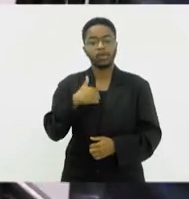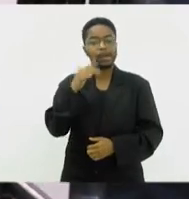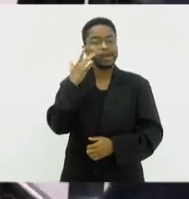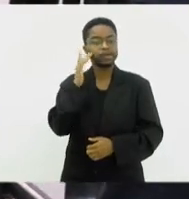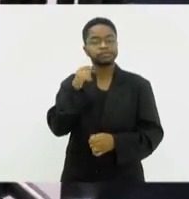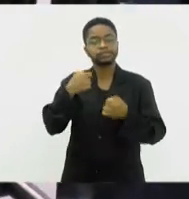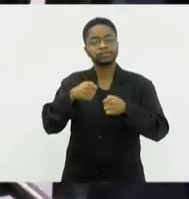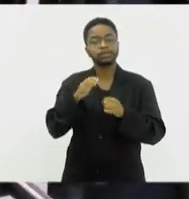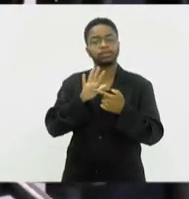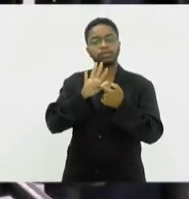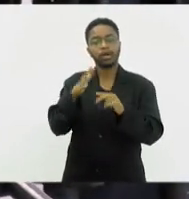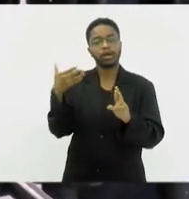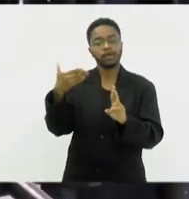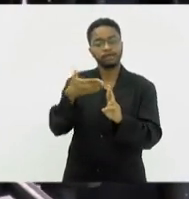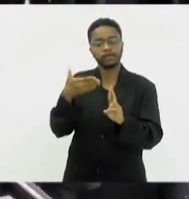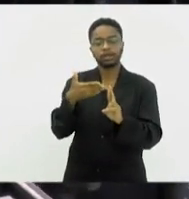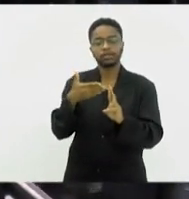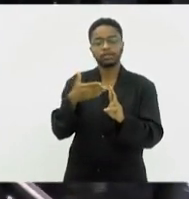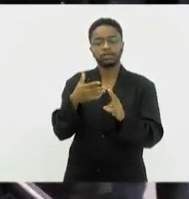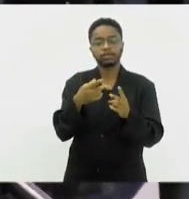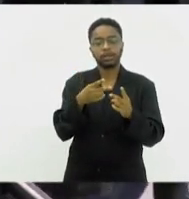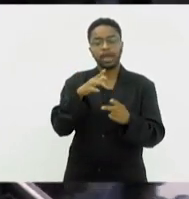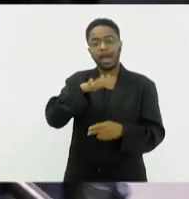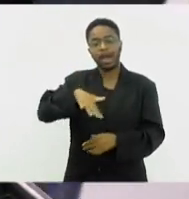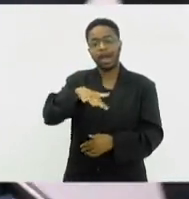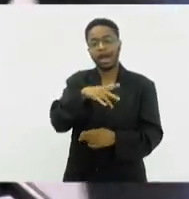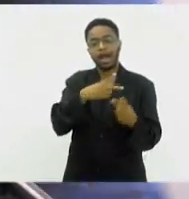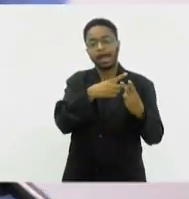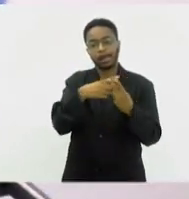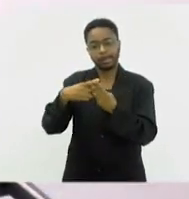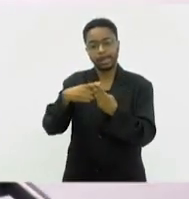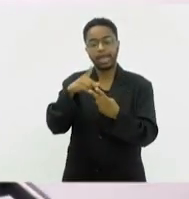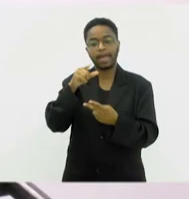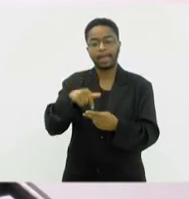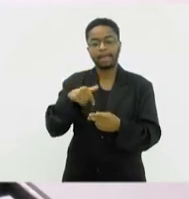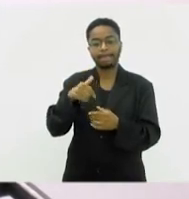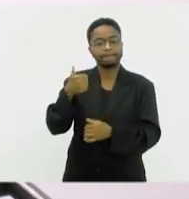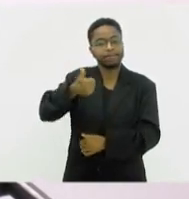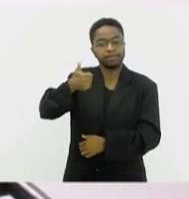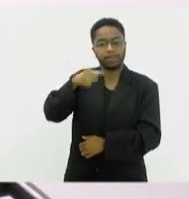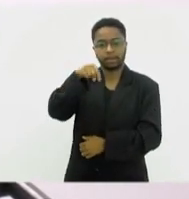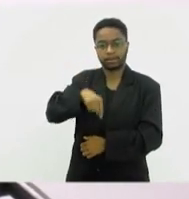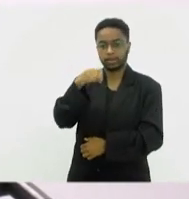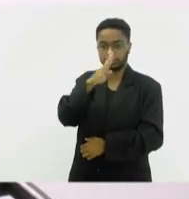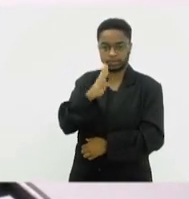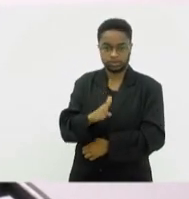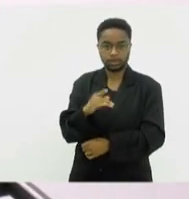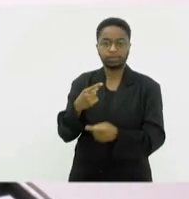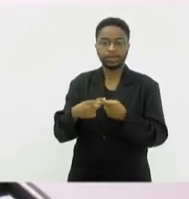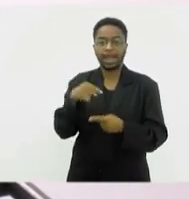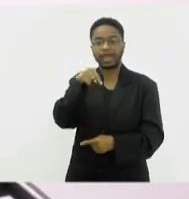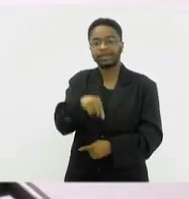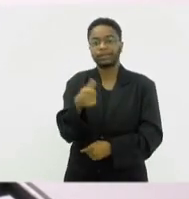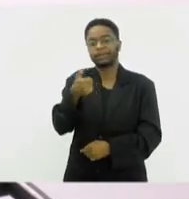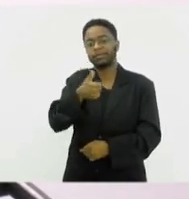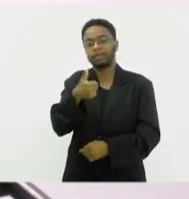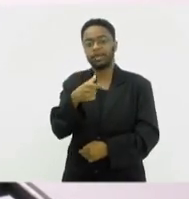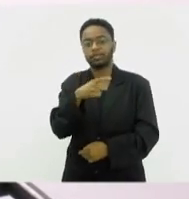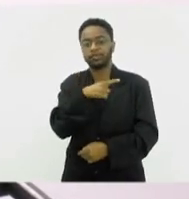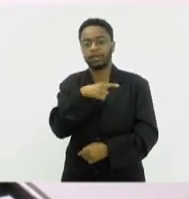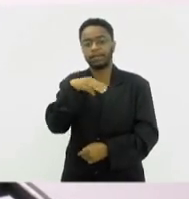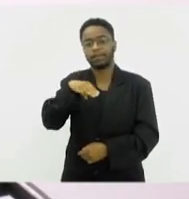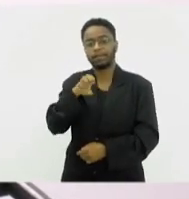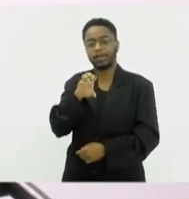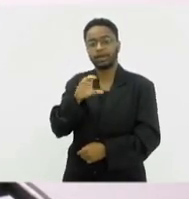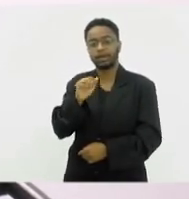que o mecanismo ele é pioneiro no Brasil inteiro. O Estado do Rio de Janeiro foi o primeiro a ter um mecanismo, e a partir